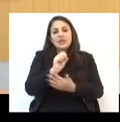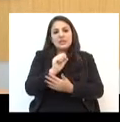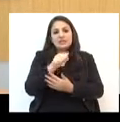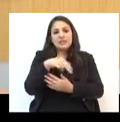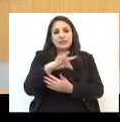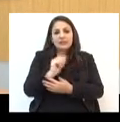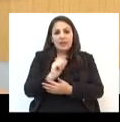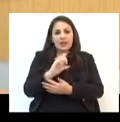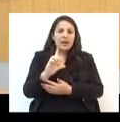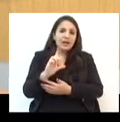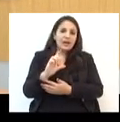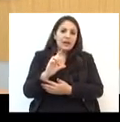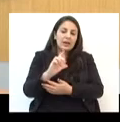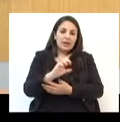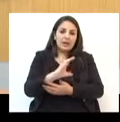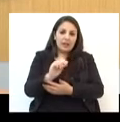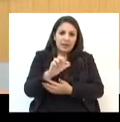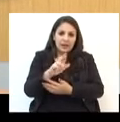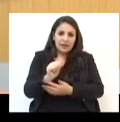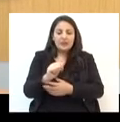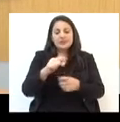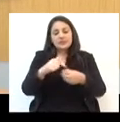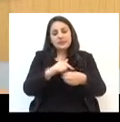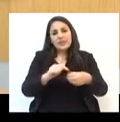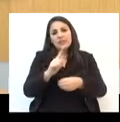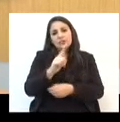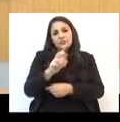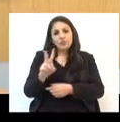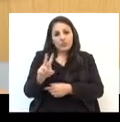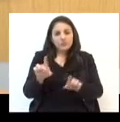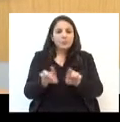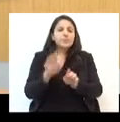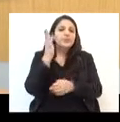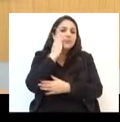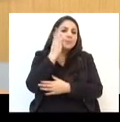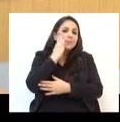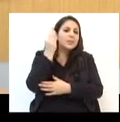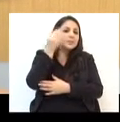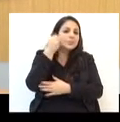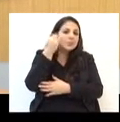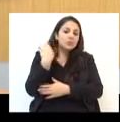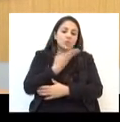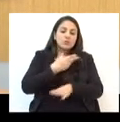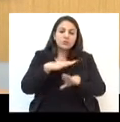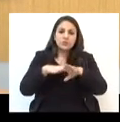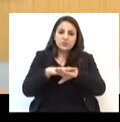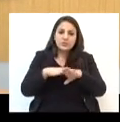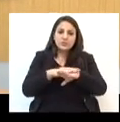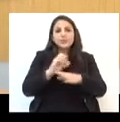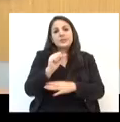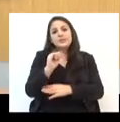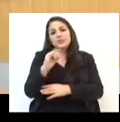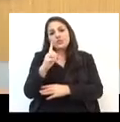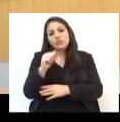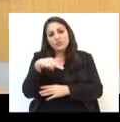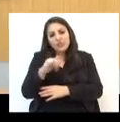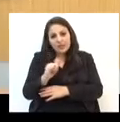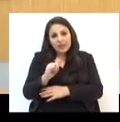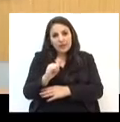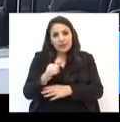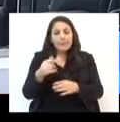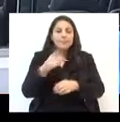Santa Clara, em Getúlio Vargas. Para saber como foi a experiência, nós conversamos com o vereador Sidney Ávila, presidente